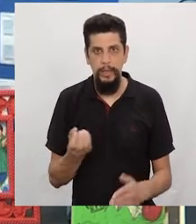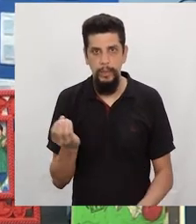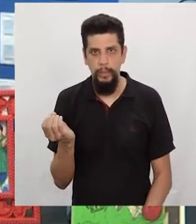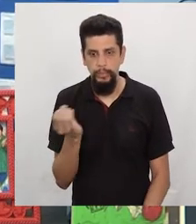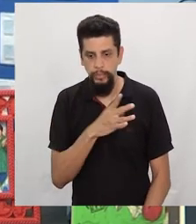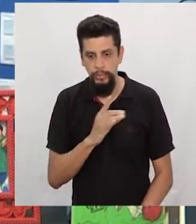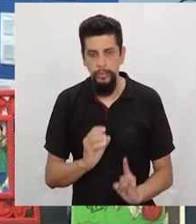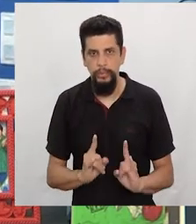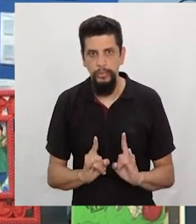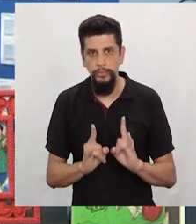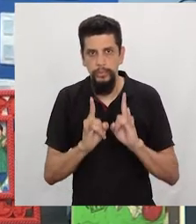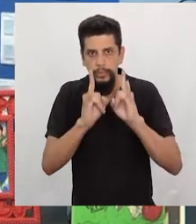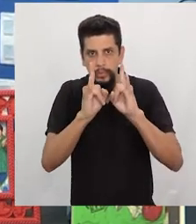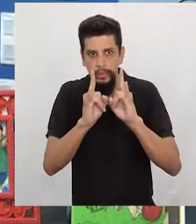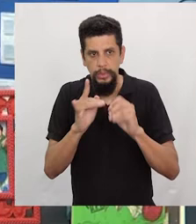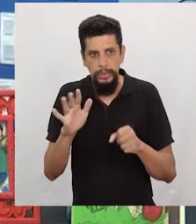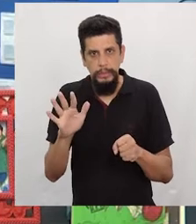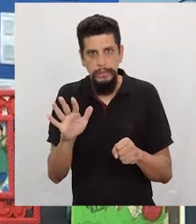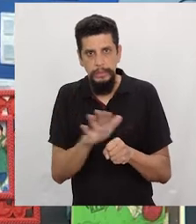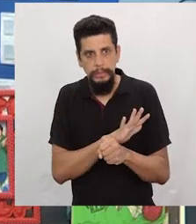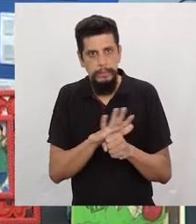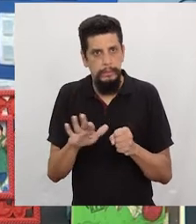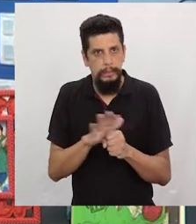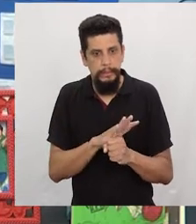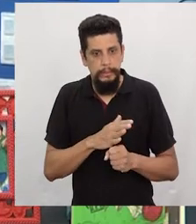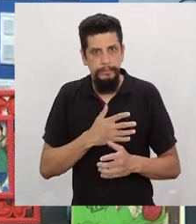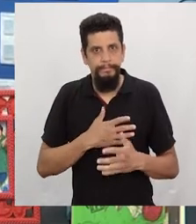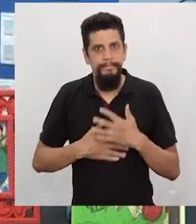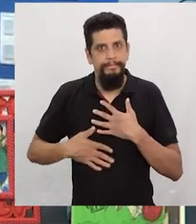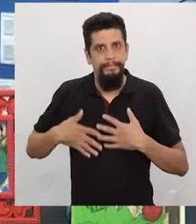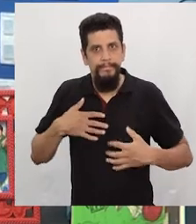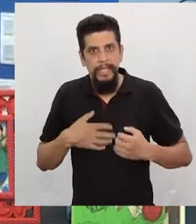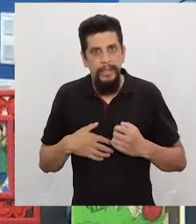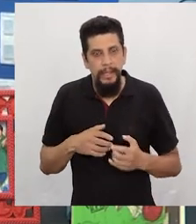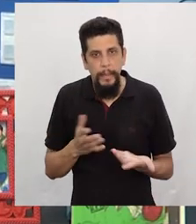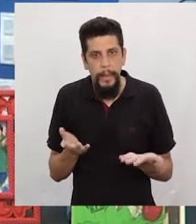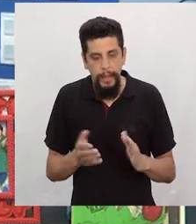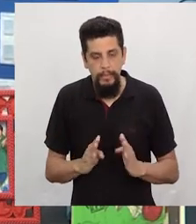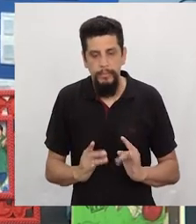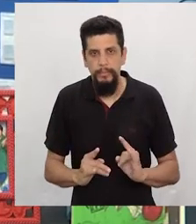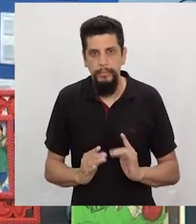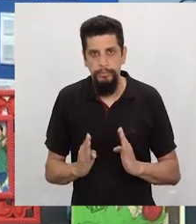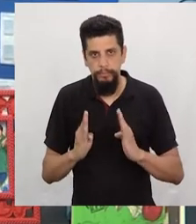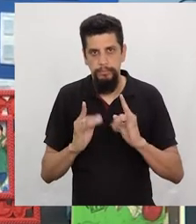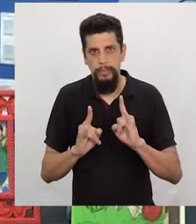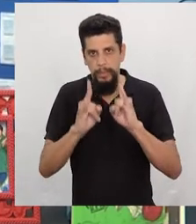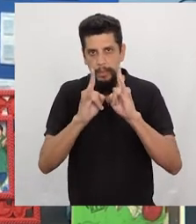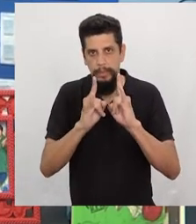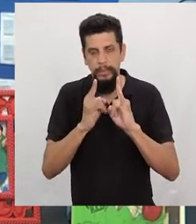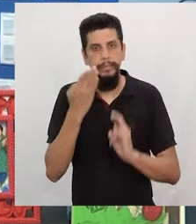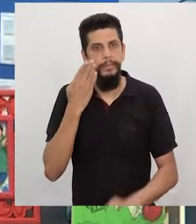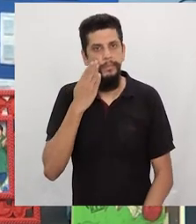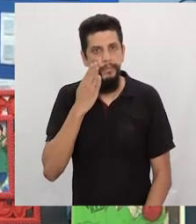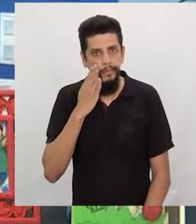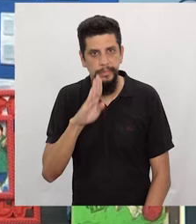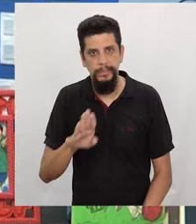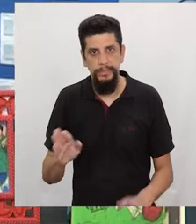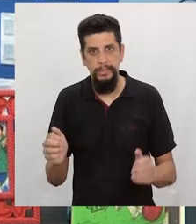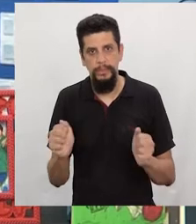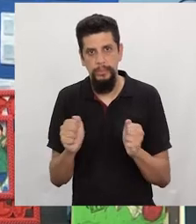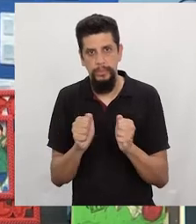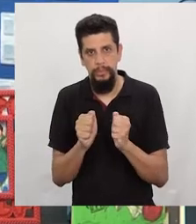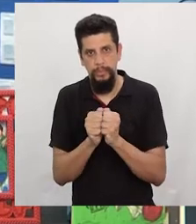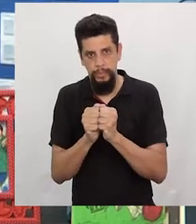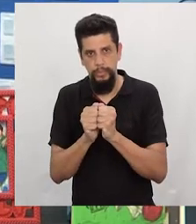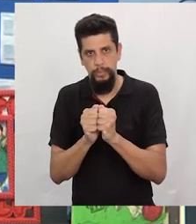chegar no prédio, cheio de expectativas para morar no prédio azul. E juntamente